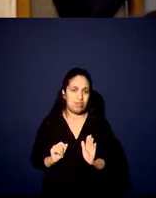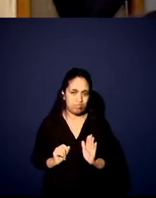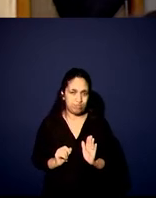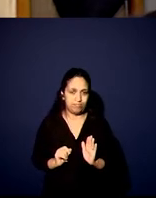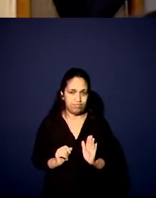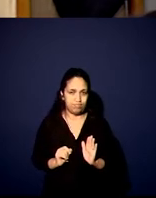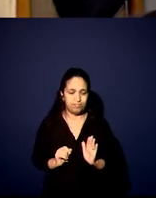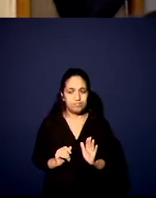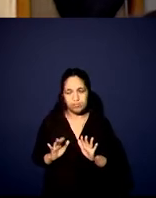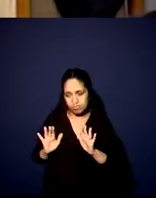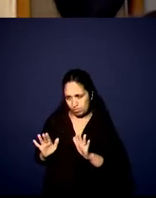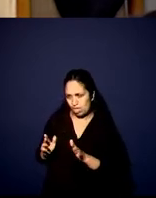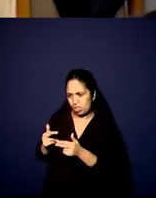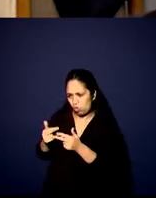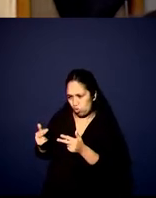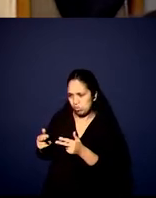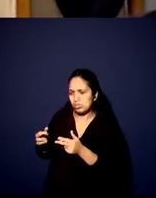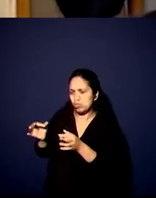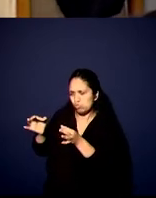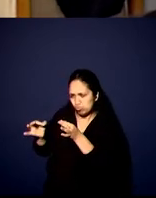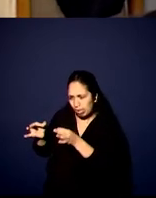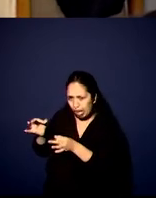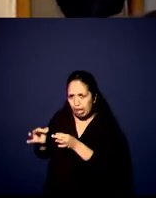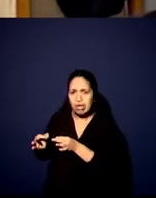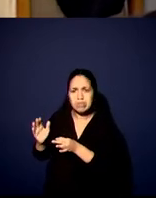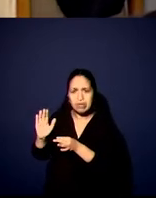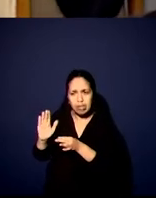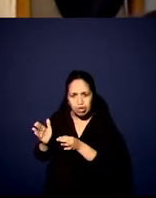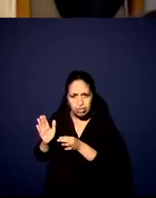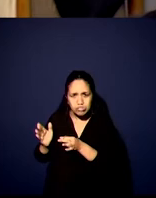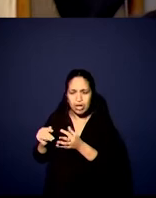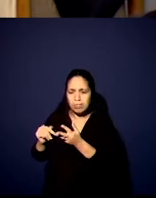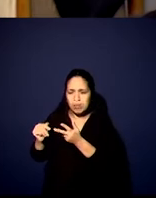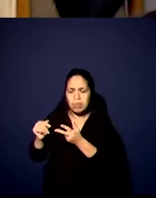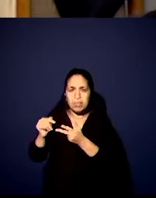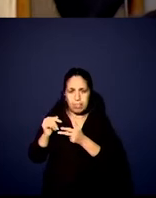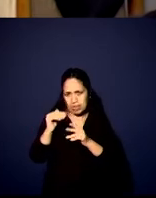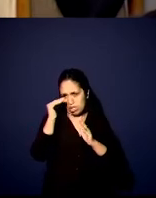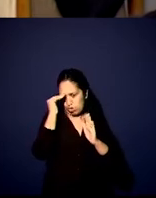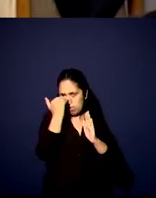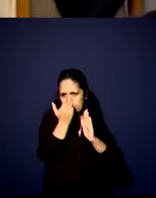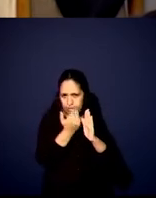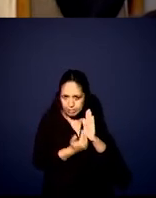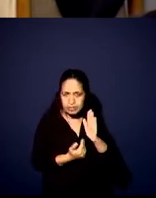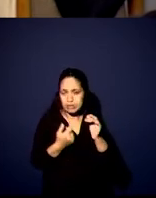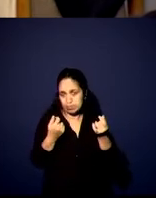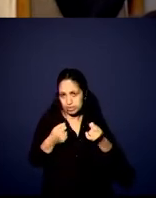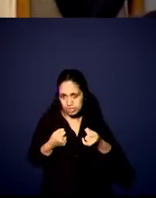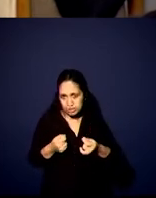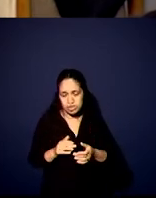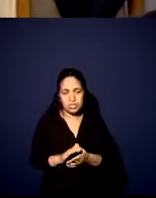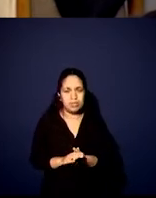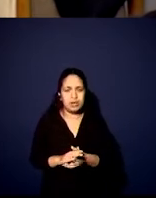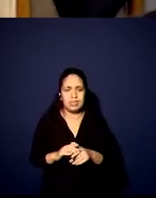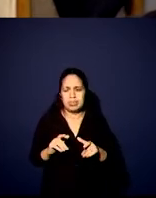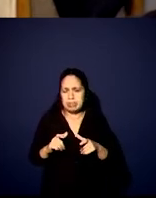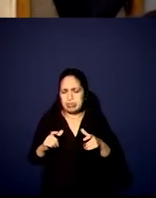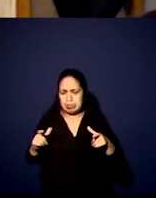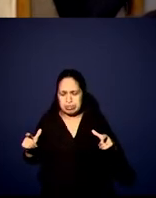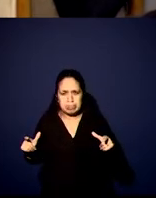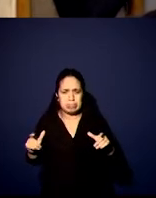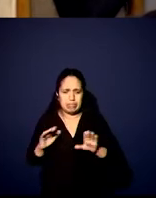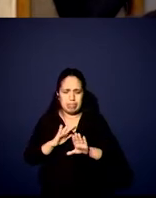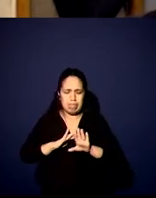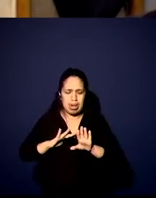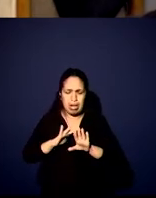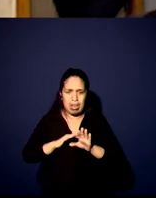lógico da coisa julgada das repercussões Gerais que tem que ser obedecida para que não se tenha tanta amplitude a